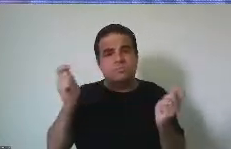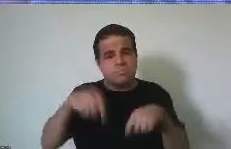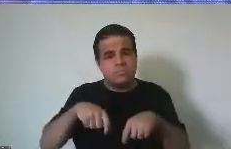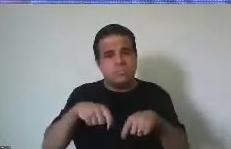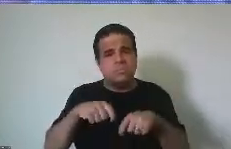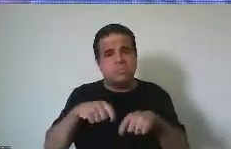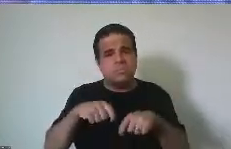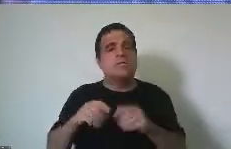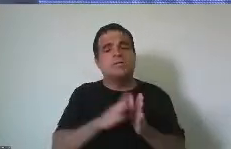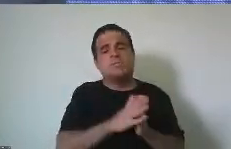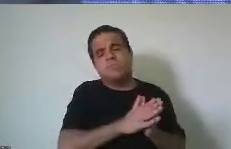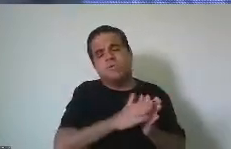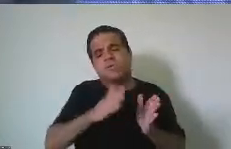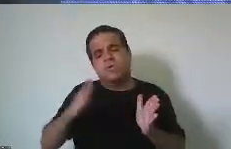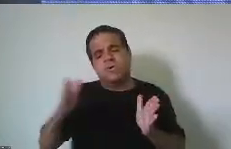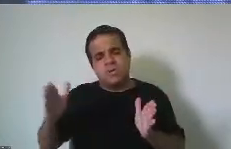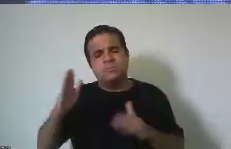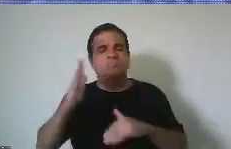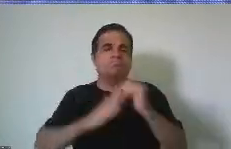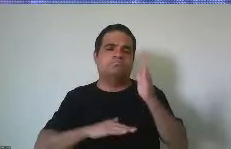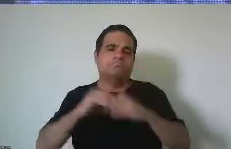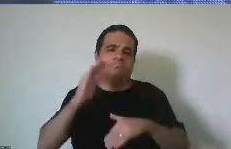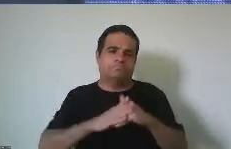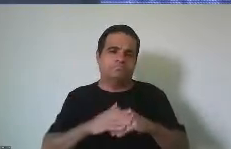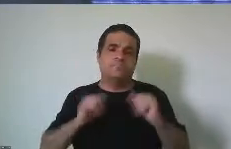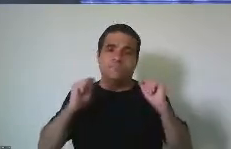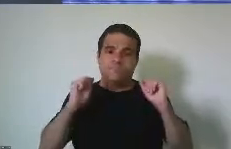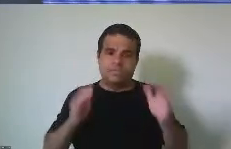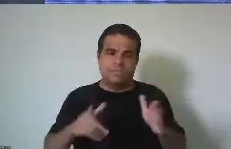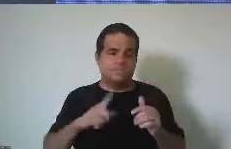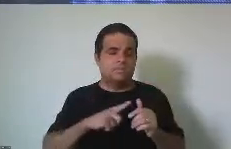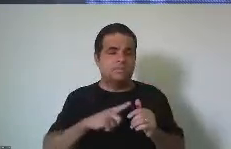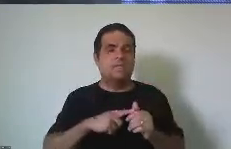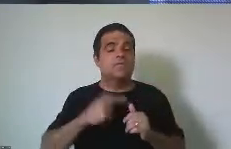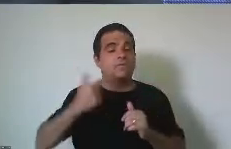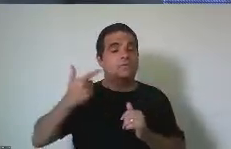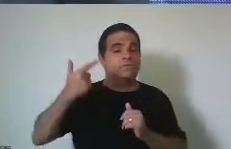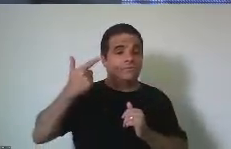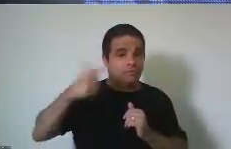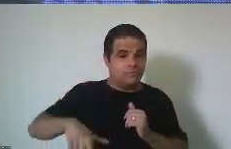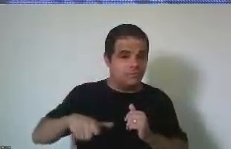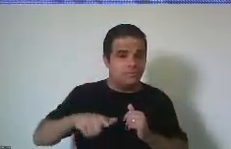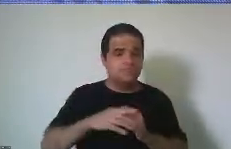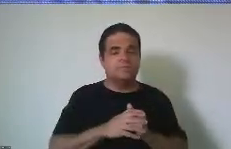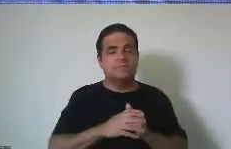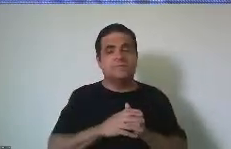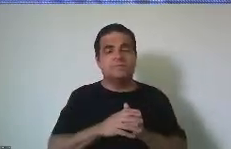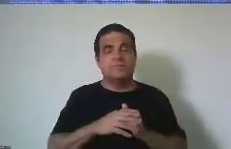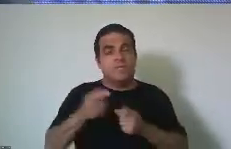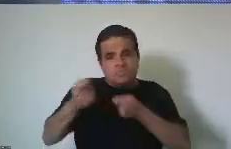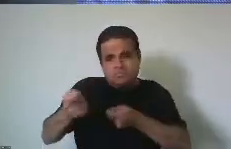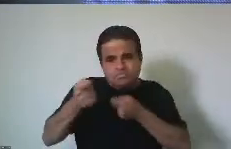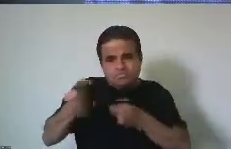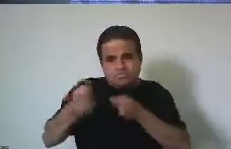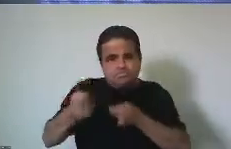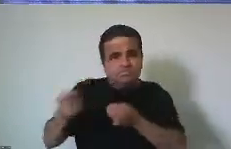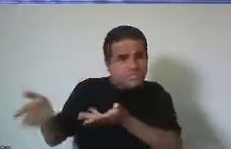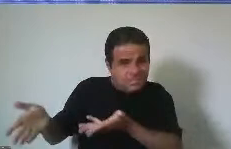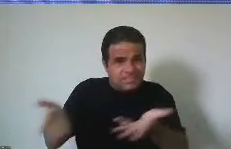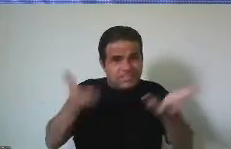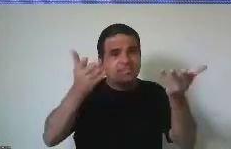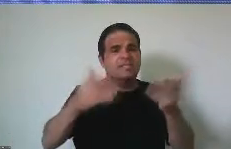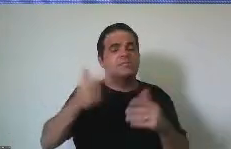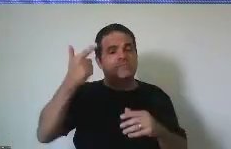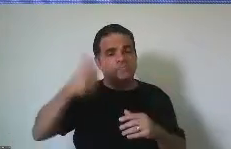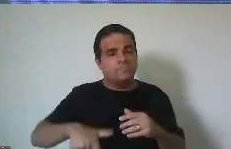a execução do empreendimento novamente eu sou muito insistente nessa parte nova